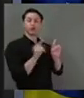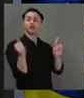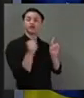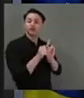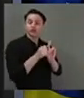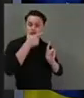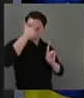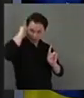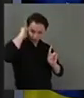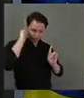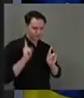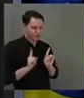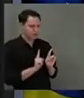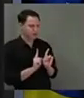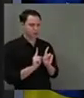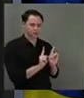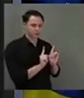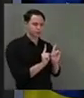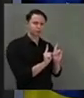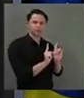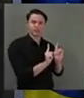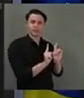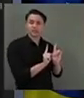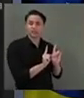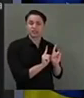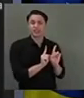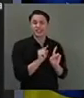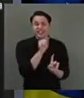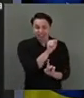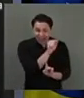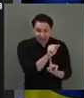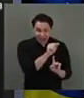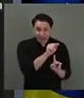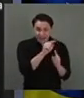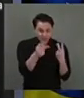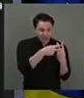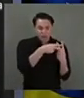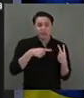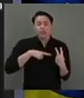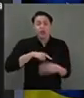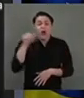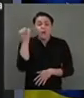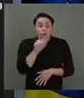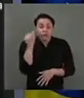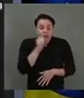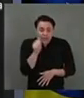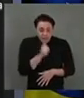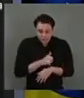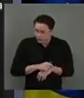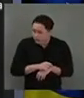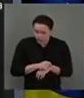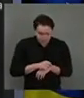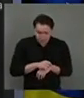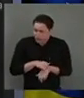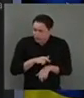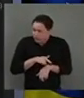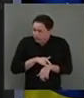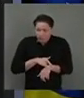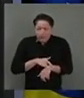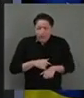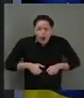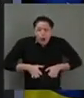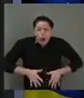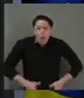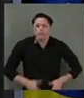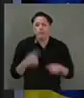Lá tinha presa que urinou na roupa, com medo. Elas trataram com educação e tinha que tratar